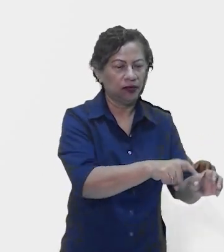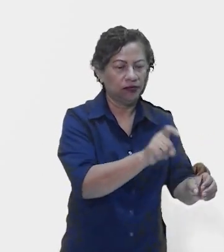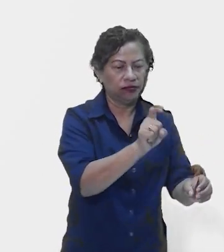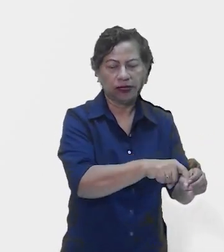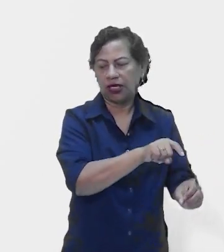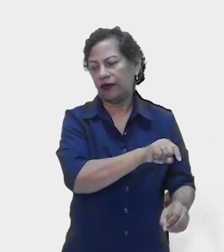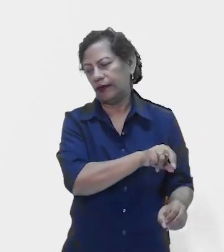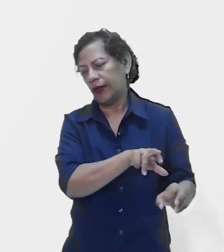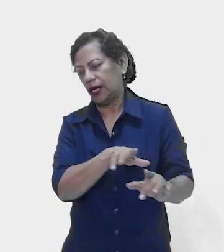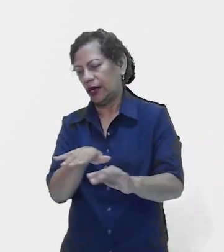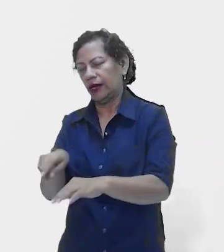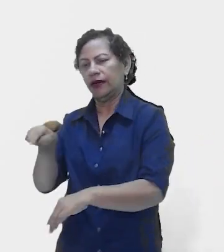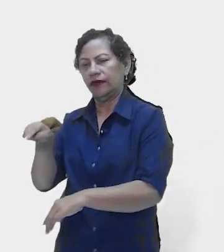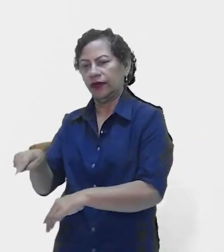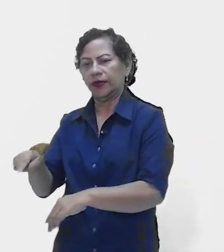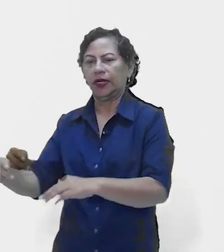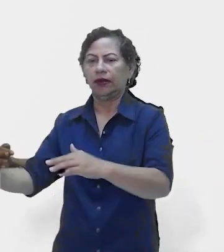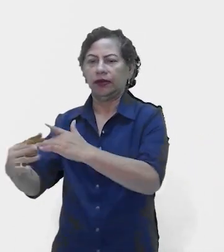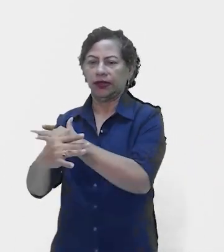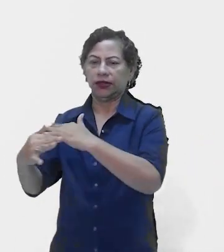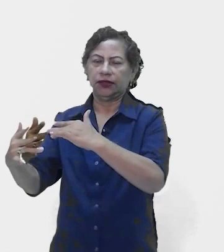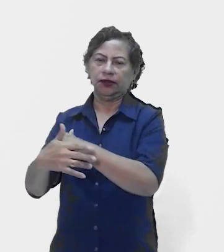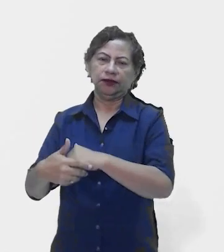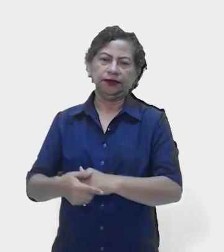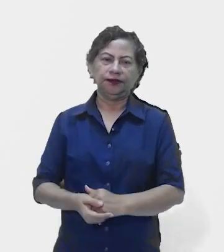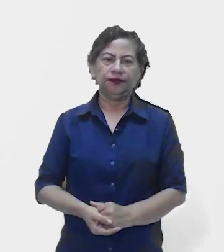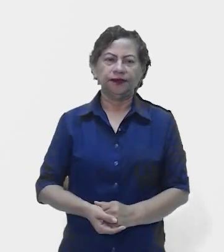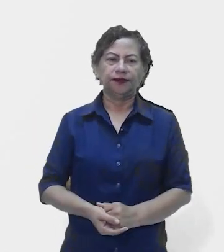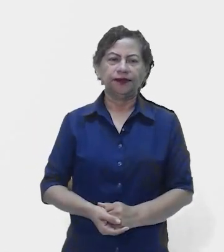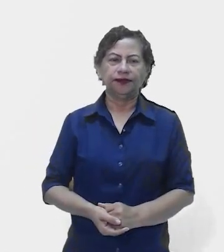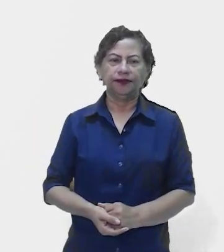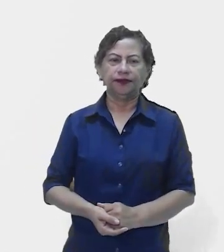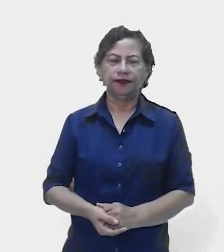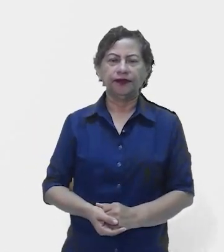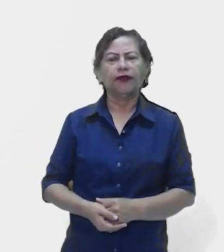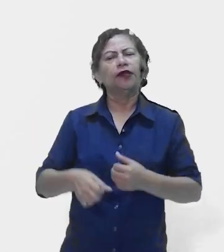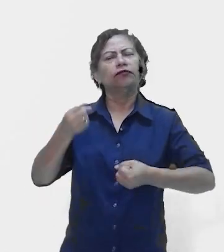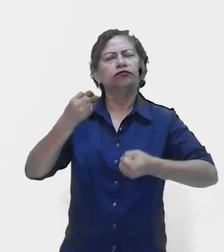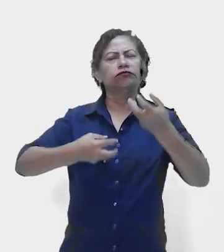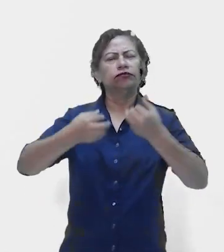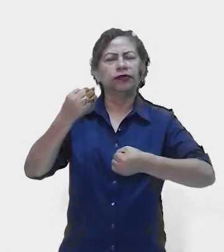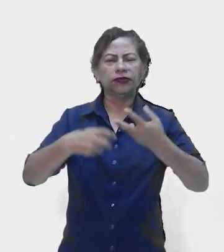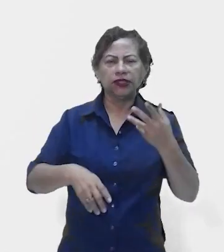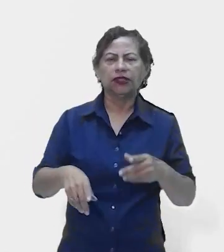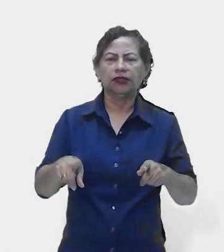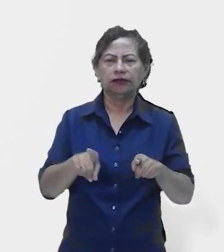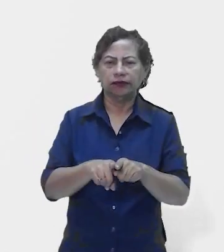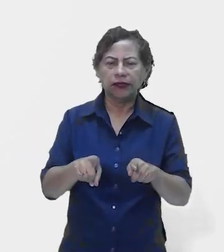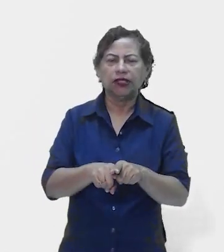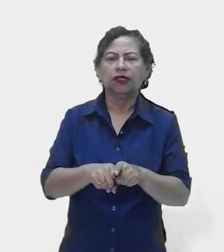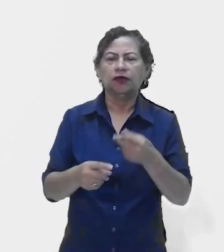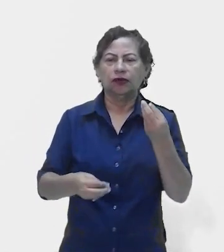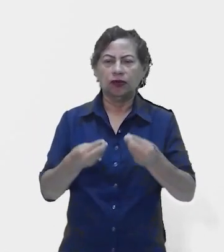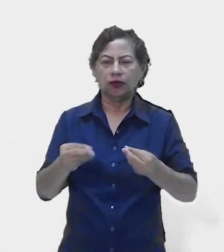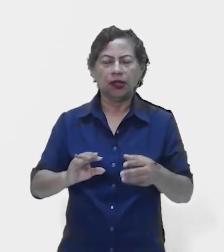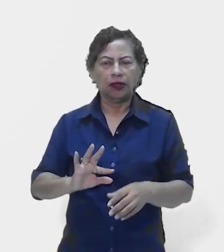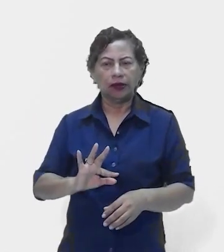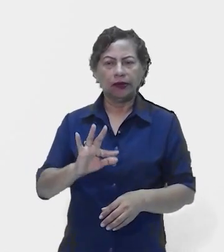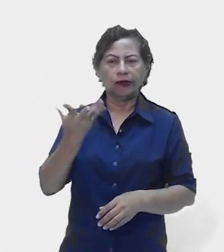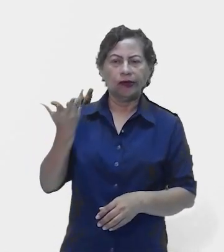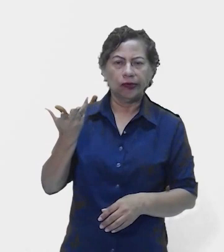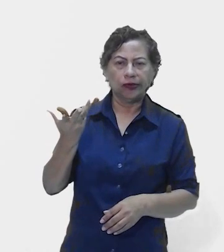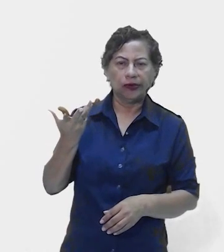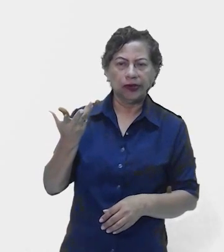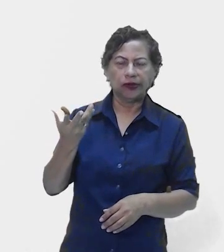partir dessa intensificação do processo de urbanização, a metropolização do